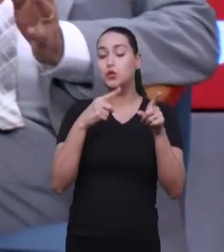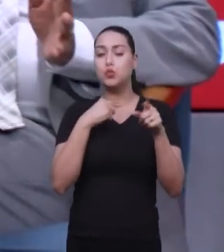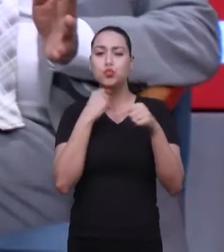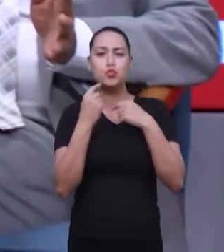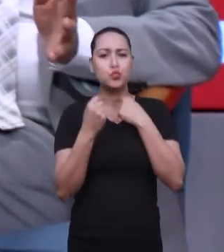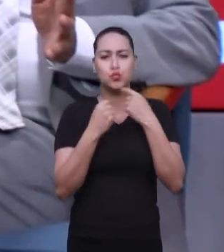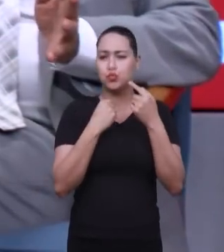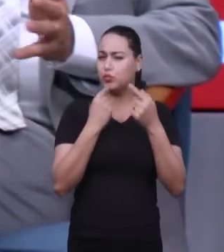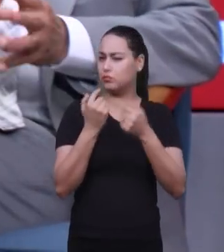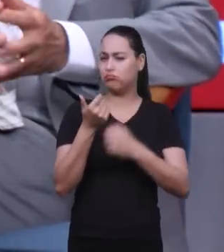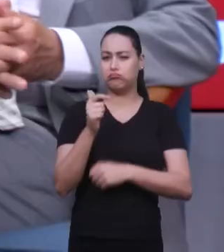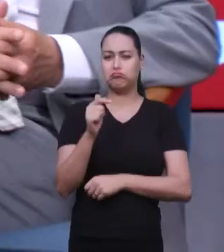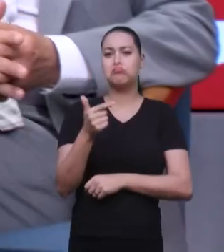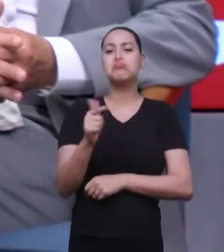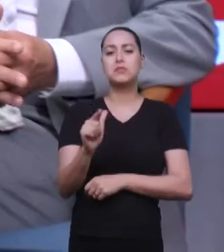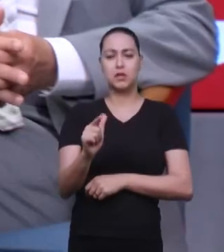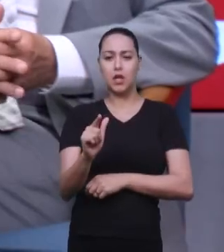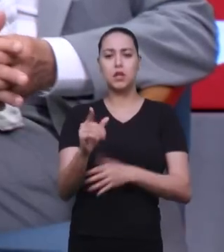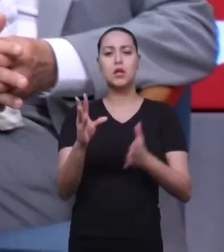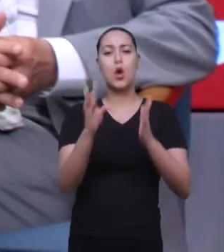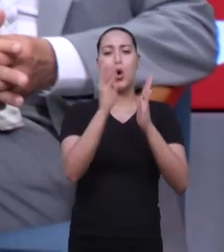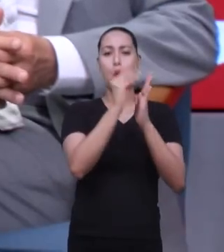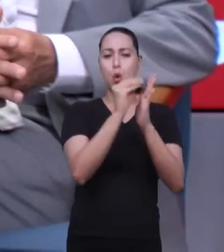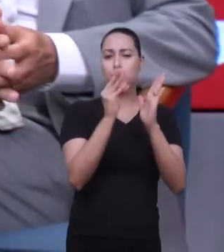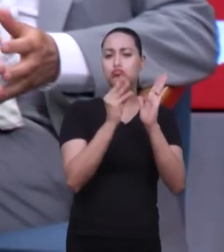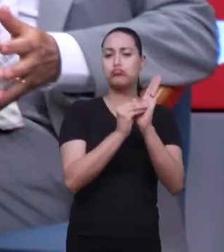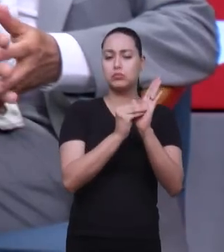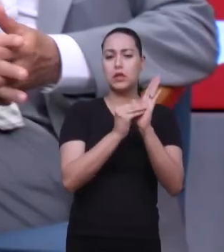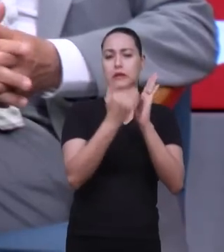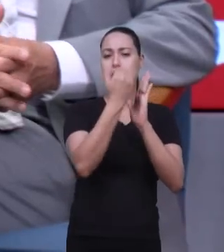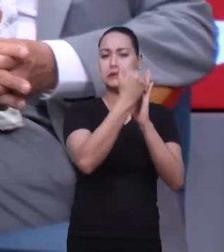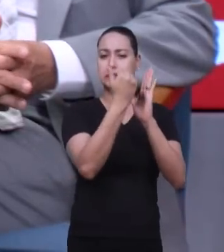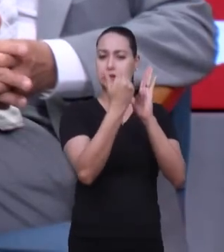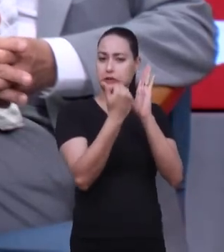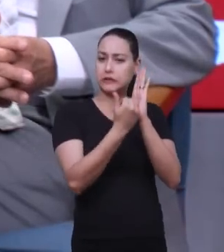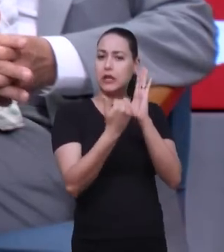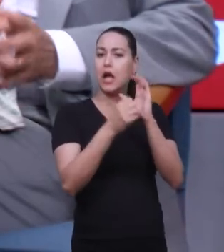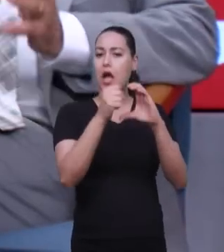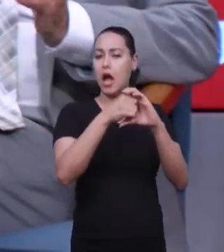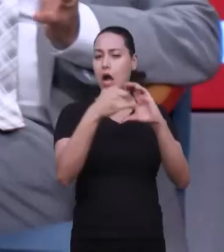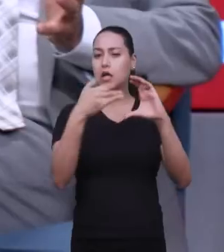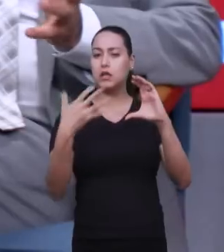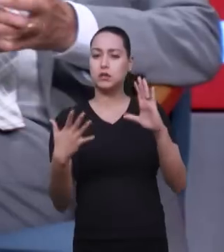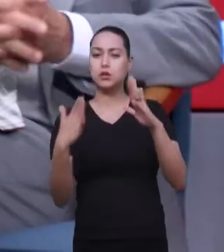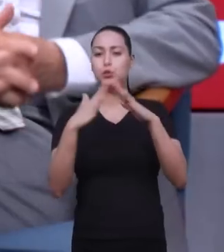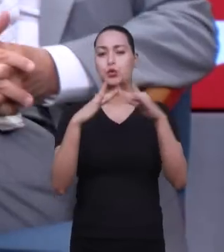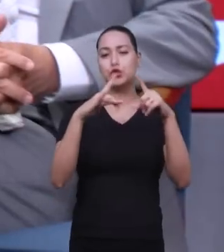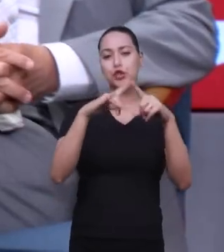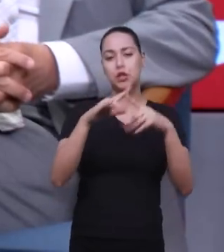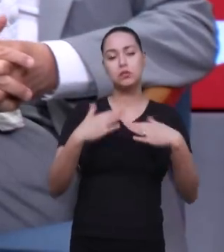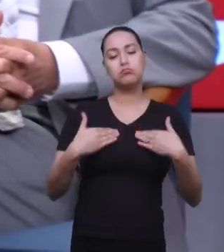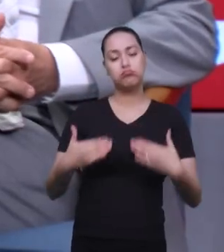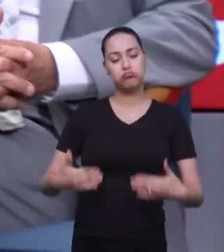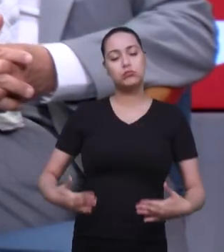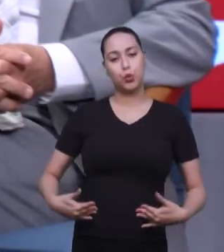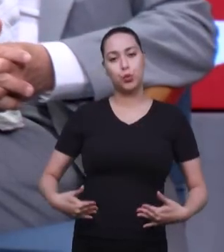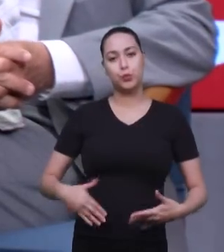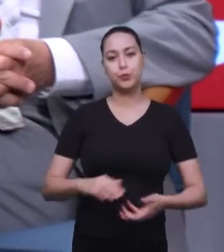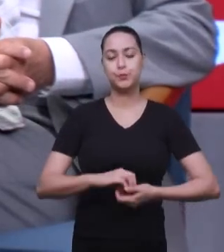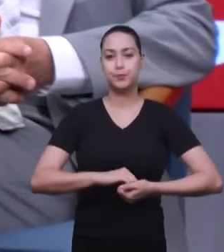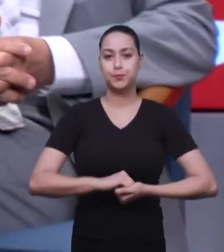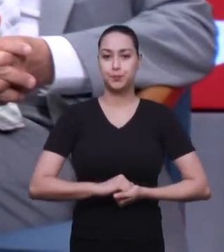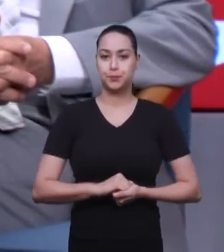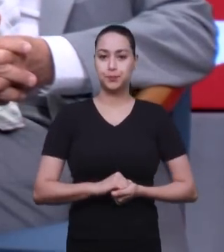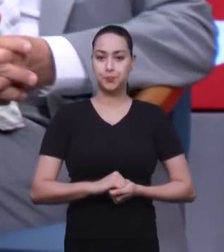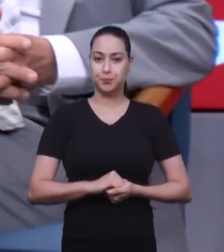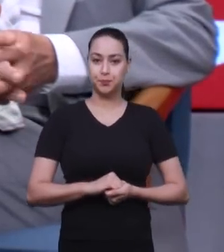mas sem dúvida ali estava contendo um aspecto da igreja já